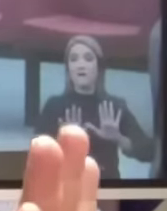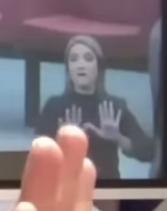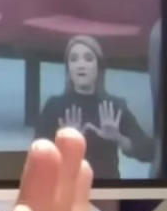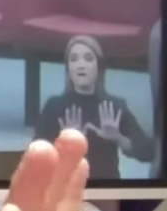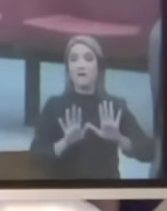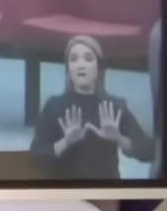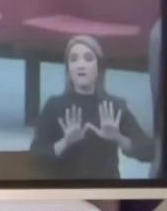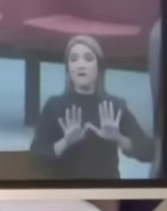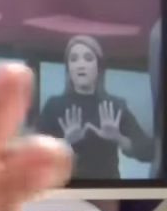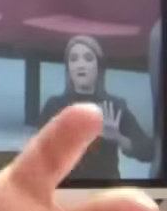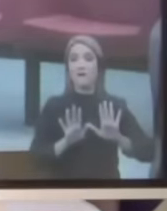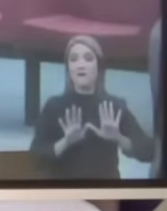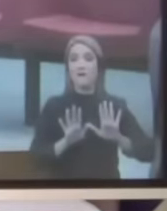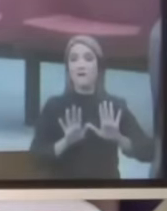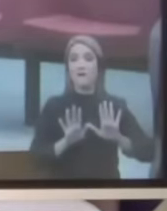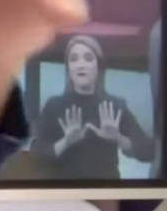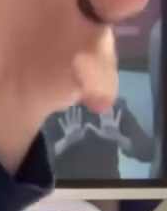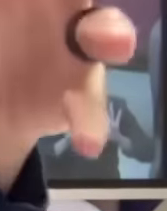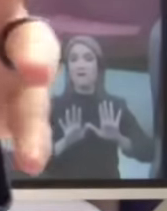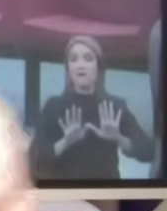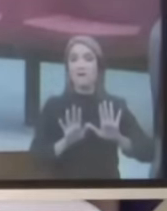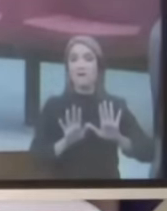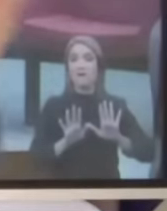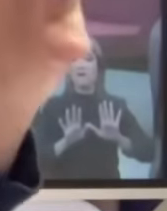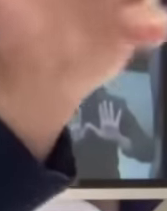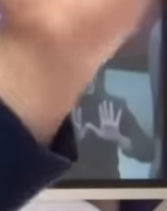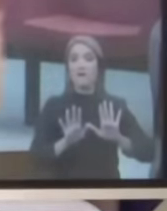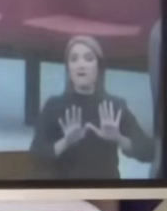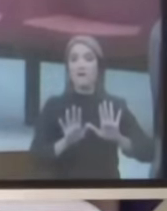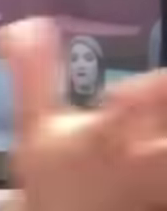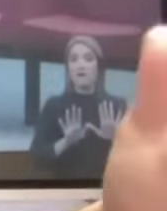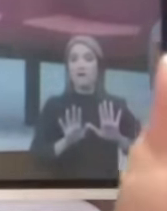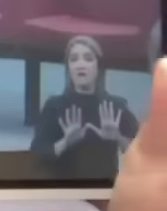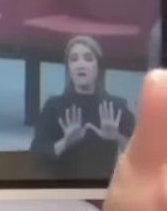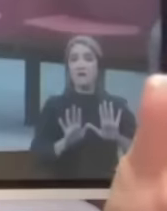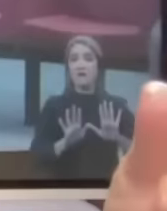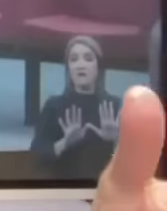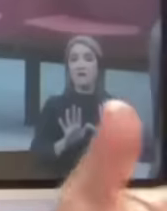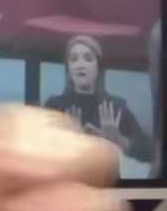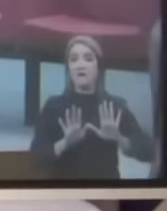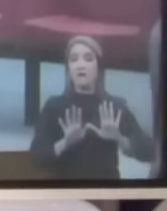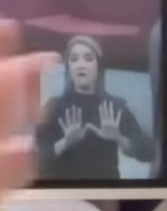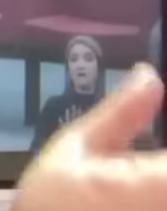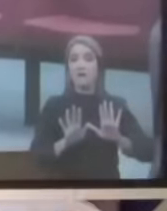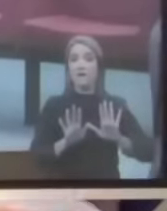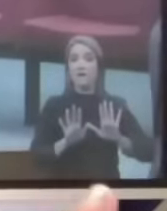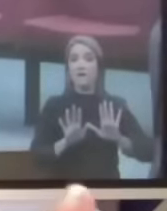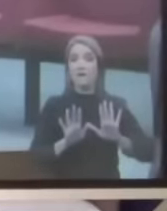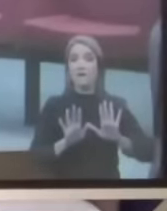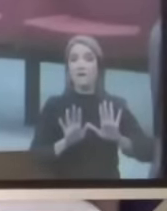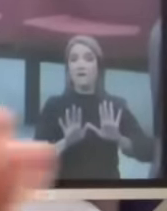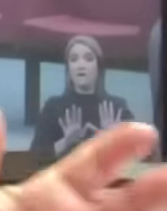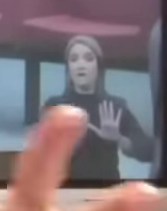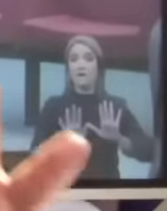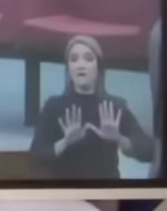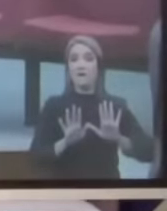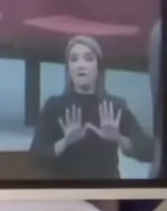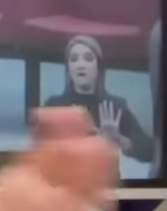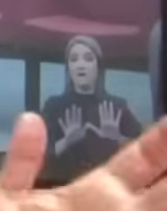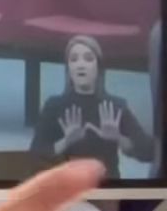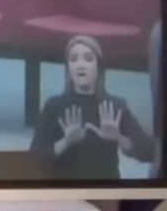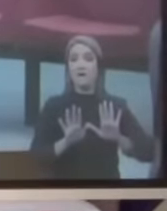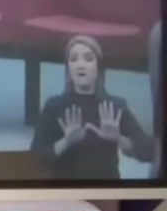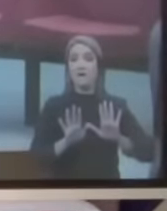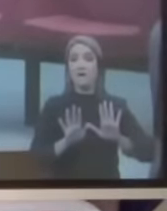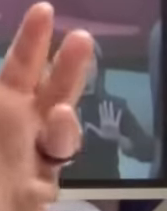regra. A lei tem que estar acima da regra que vocês criam. É isso que é o argumento dele, é um argumento lógico, não